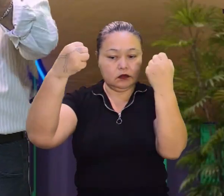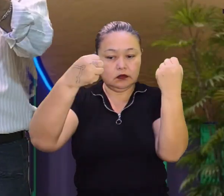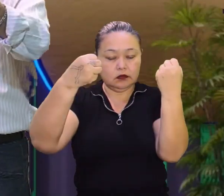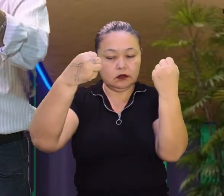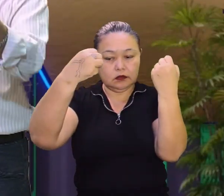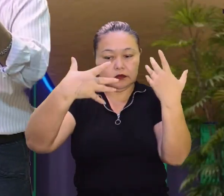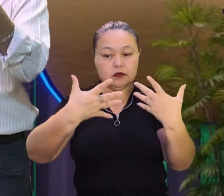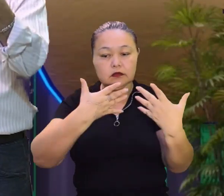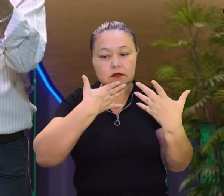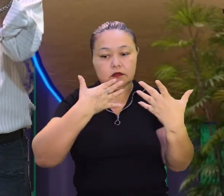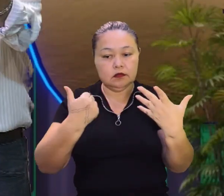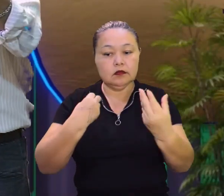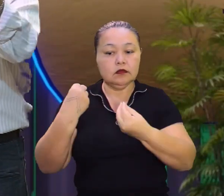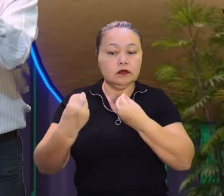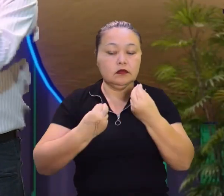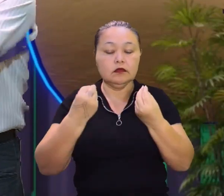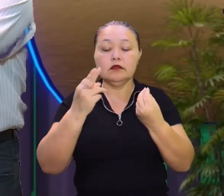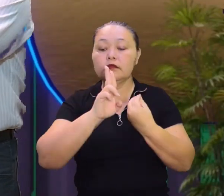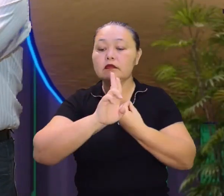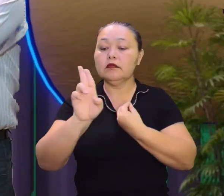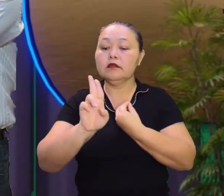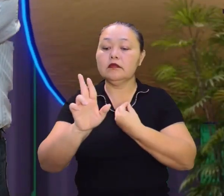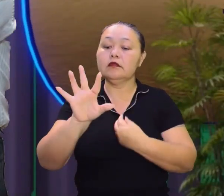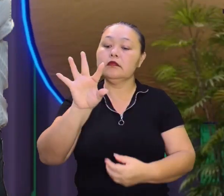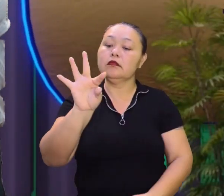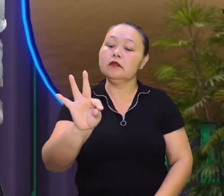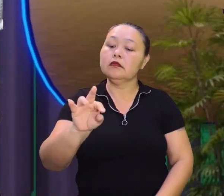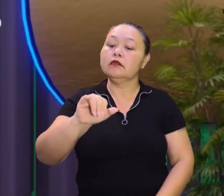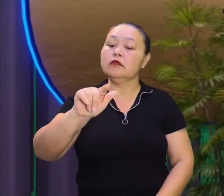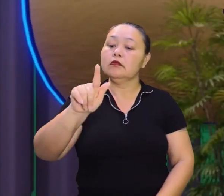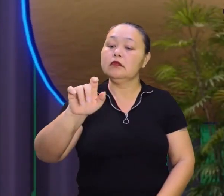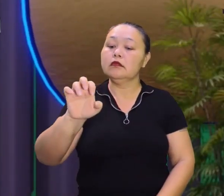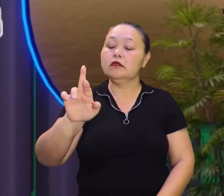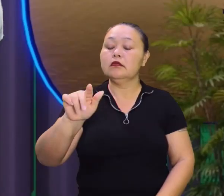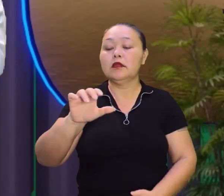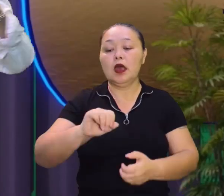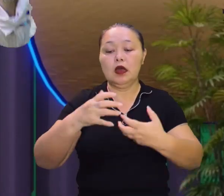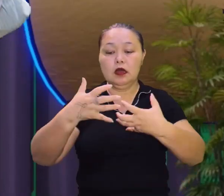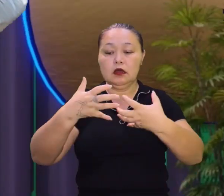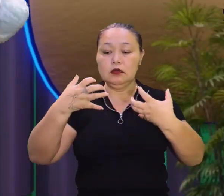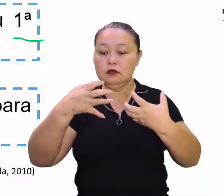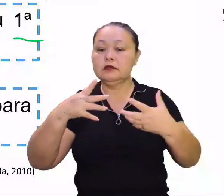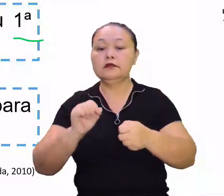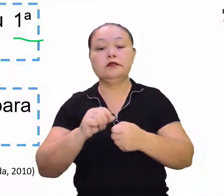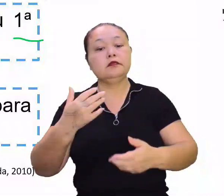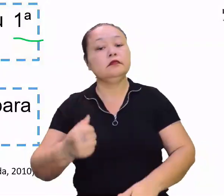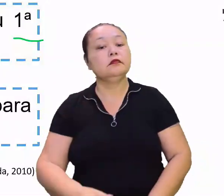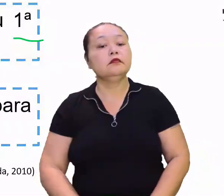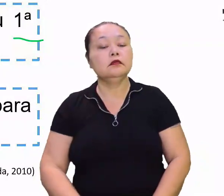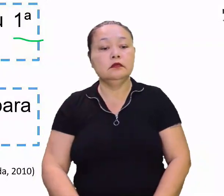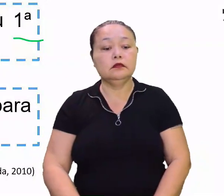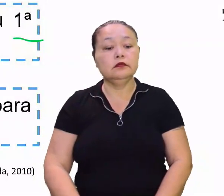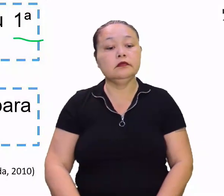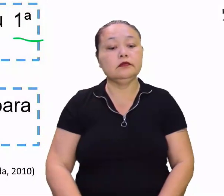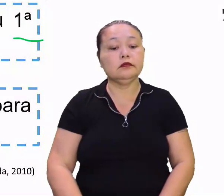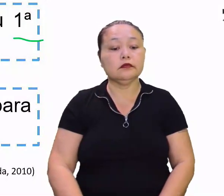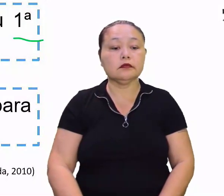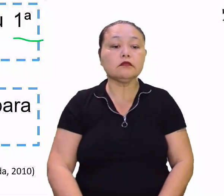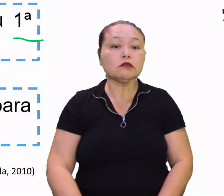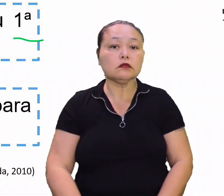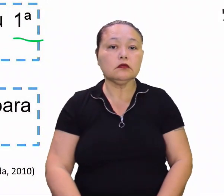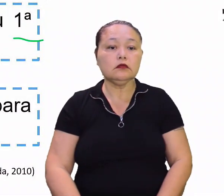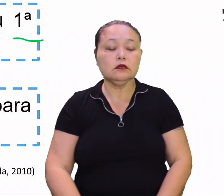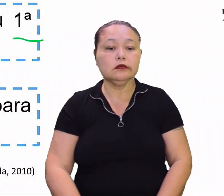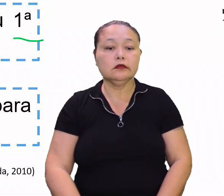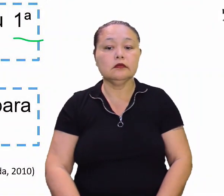explicar melhor por que é o nome, essa palavra pode ser utilizada, agressivo, né? Vamos lá no quadro.